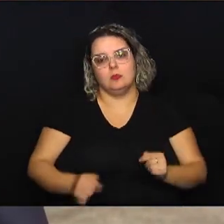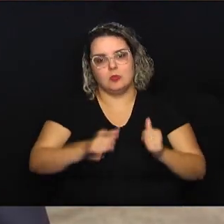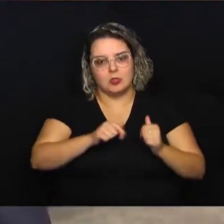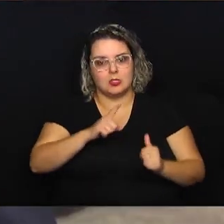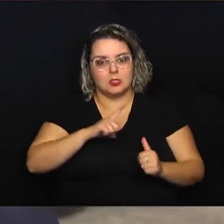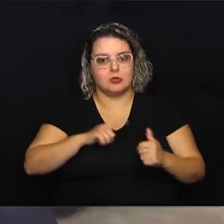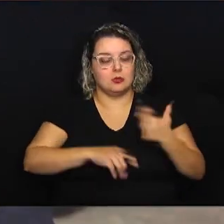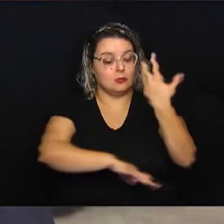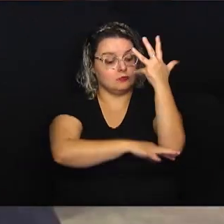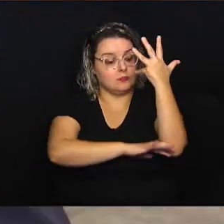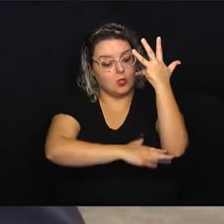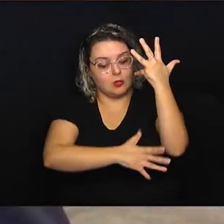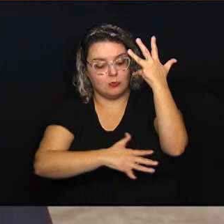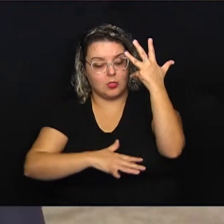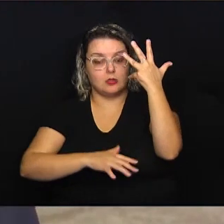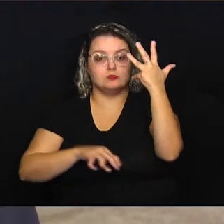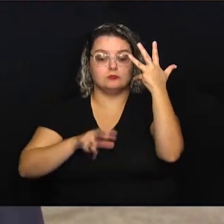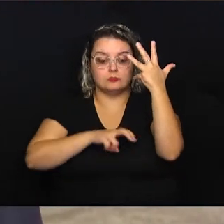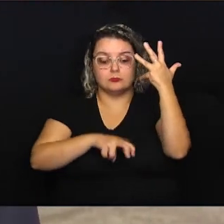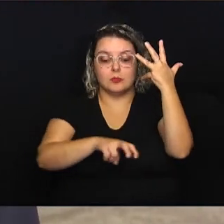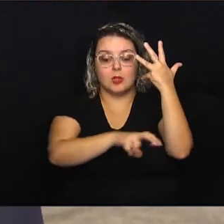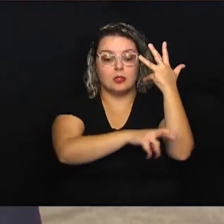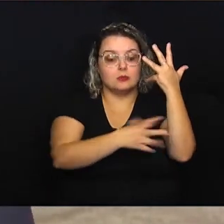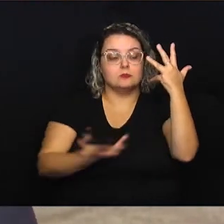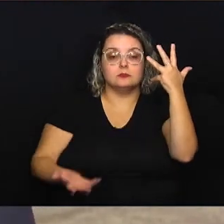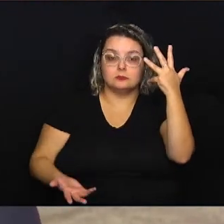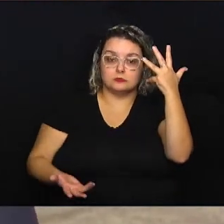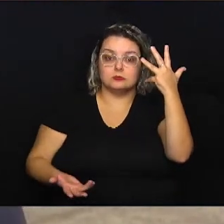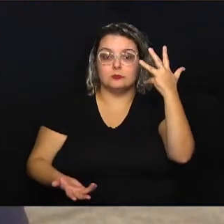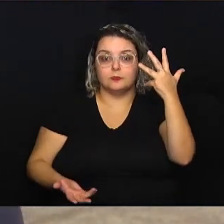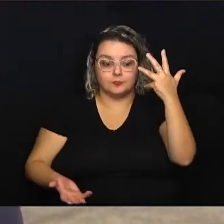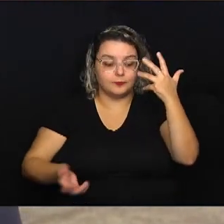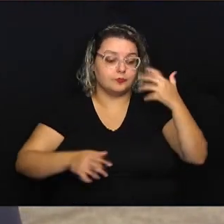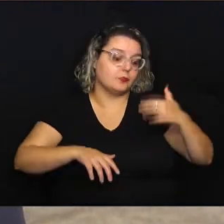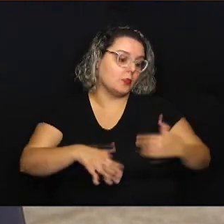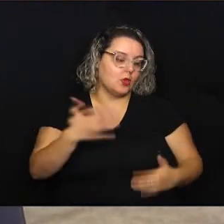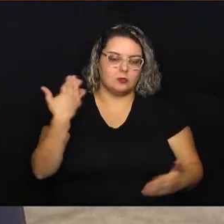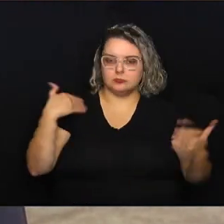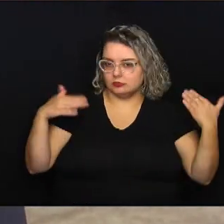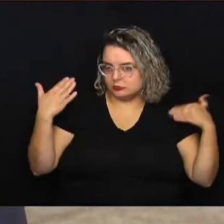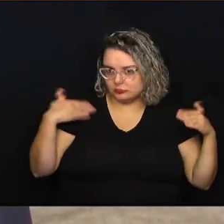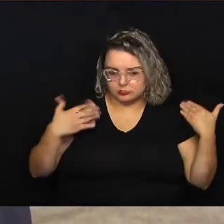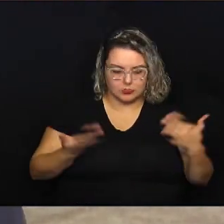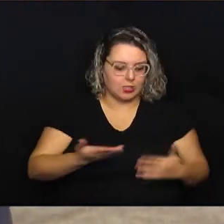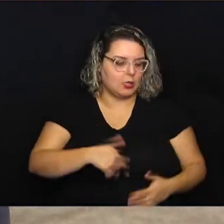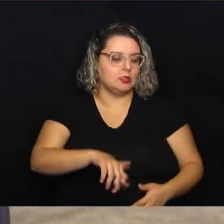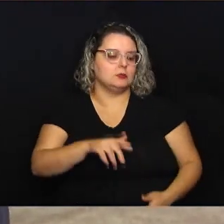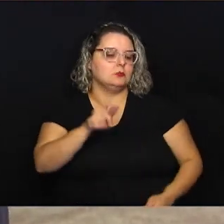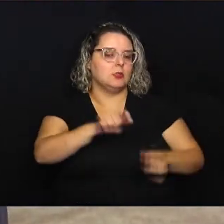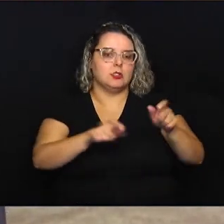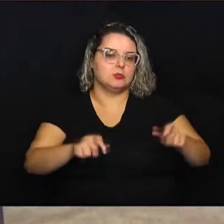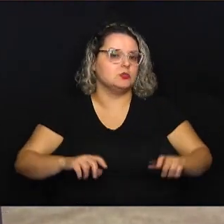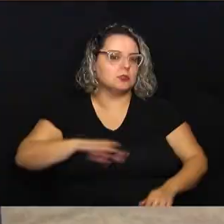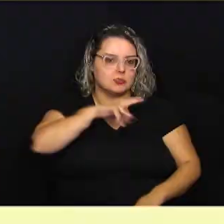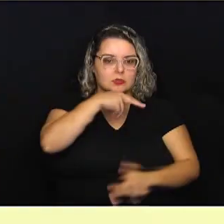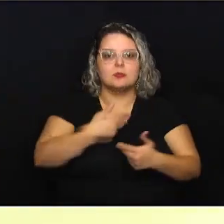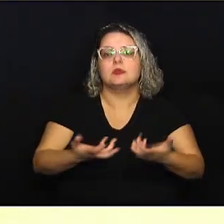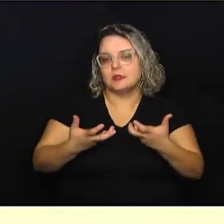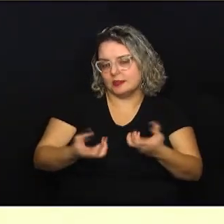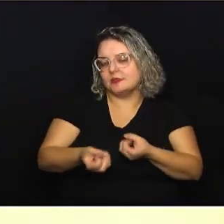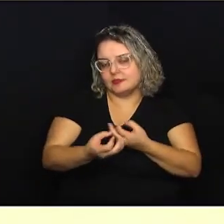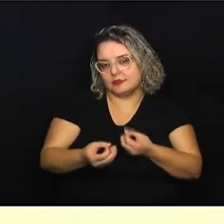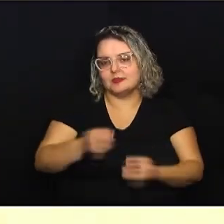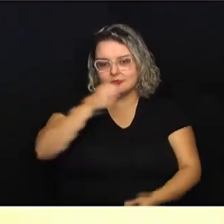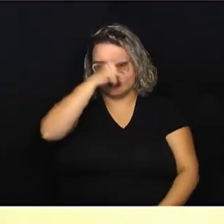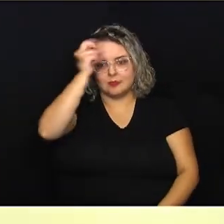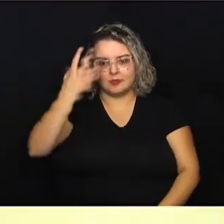sombra, né, ter os animais silvestres circulando por ali, e essa interação é importante, por isso nós queremos essas informações da prefeitura. Além